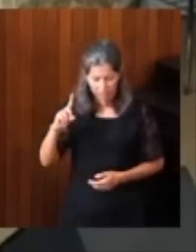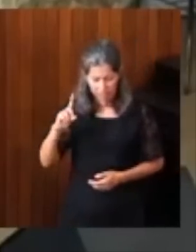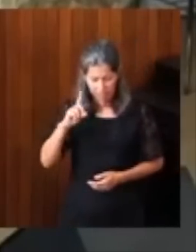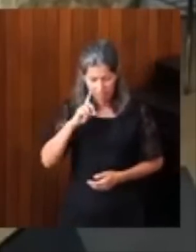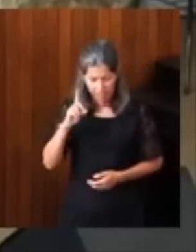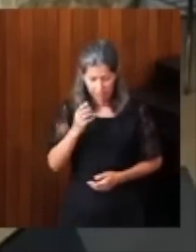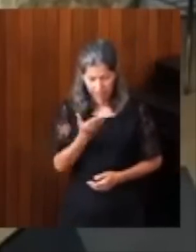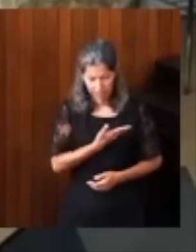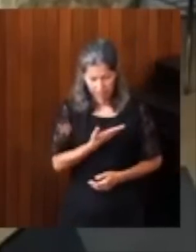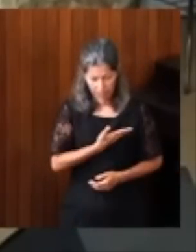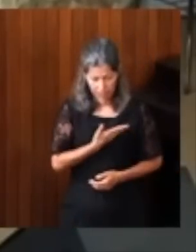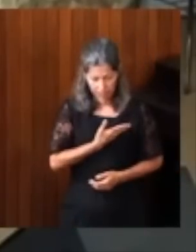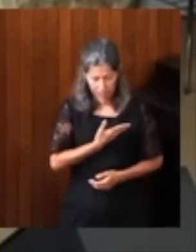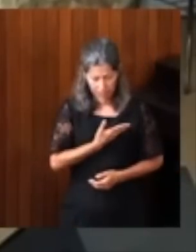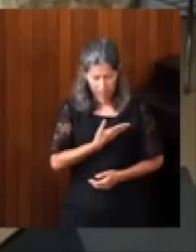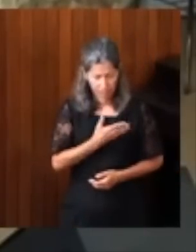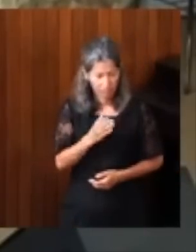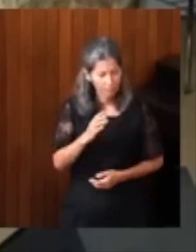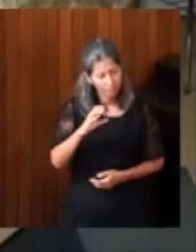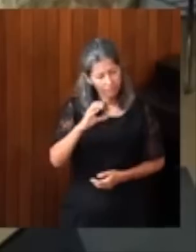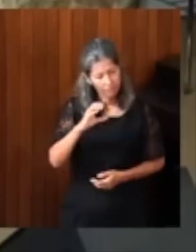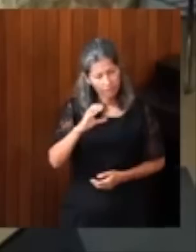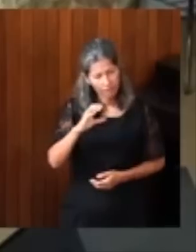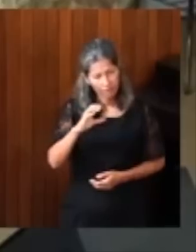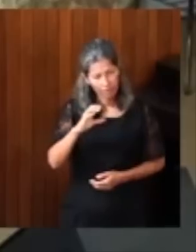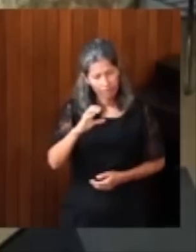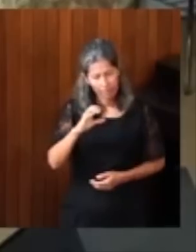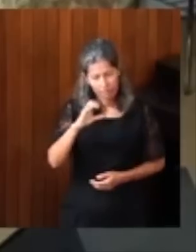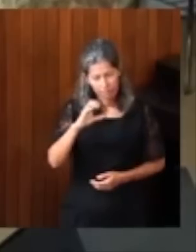com amigos no cinema e